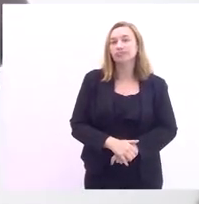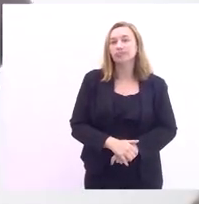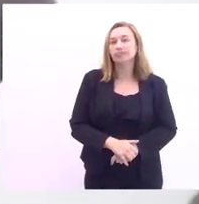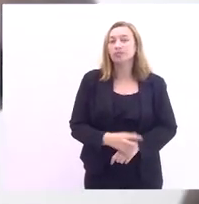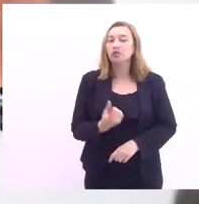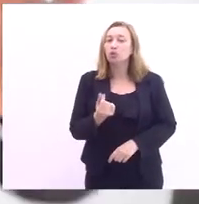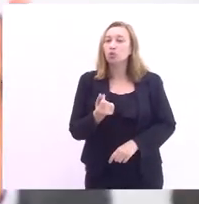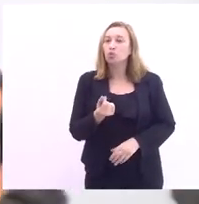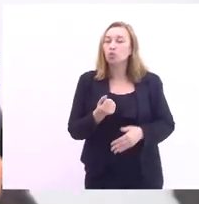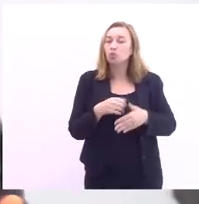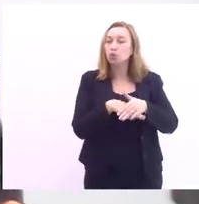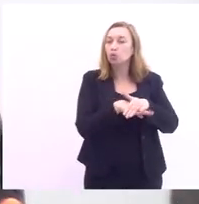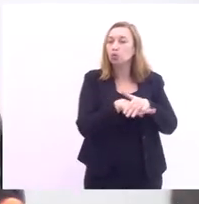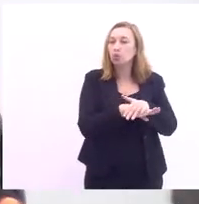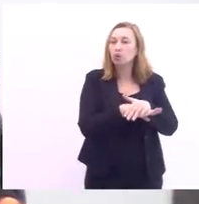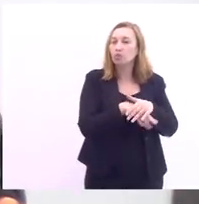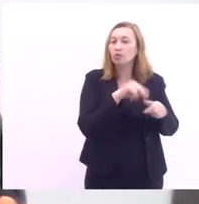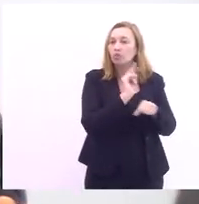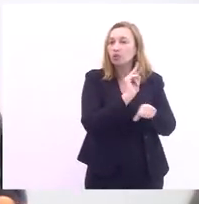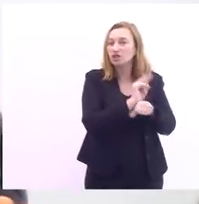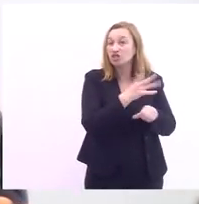de lucro está preservada.